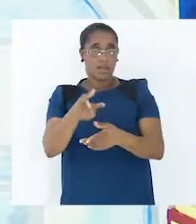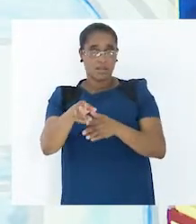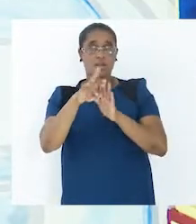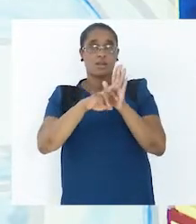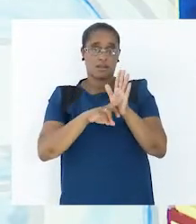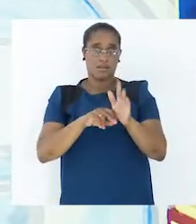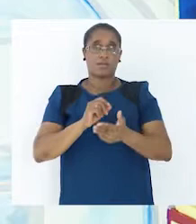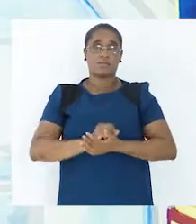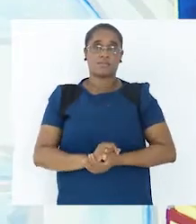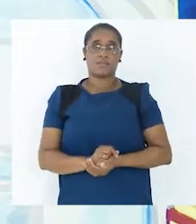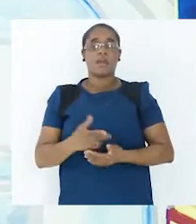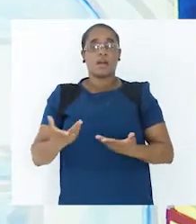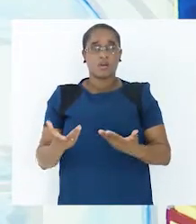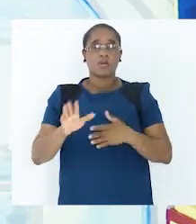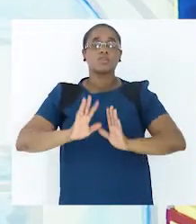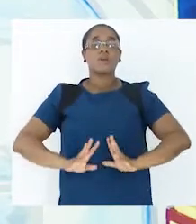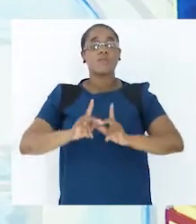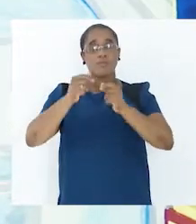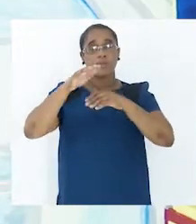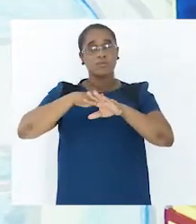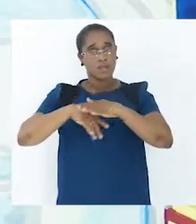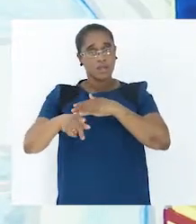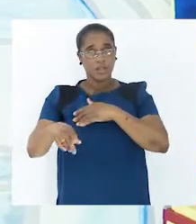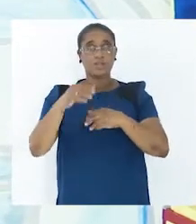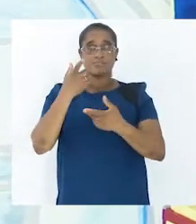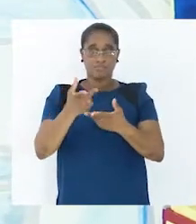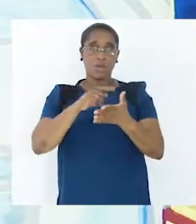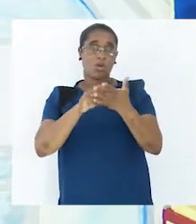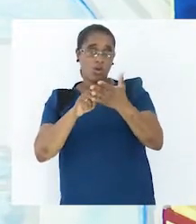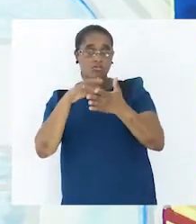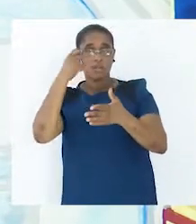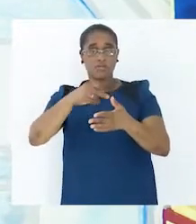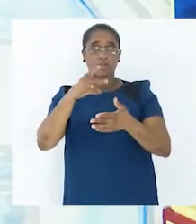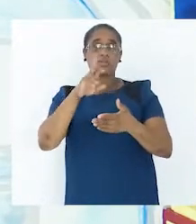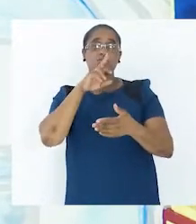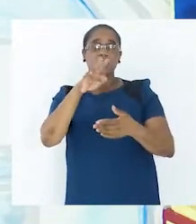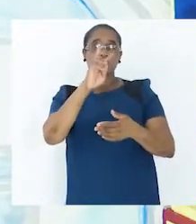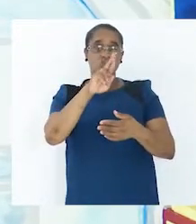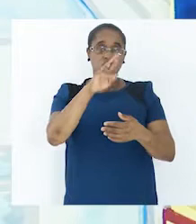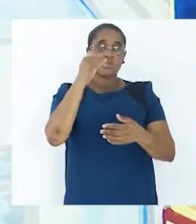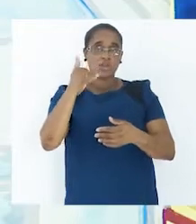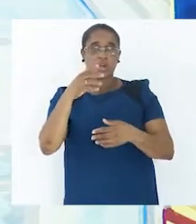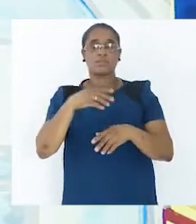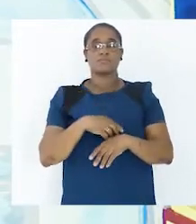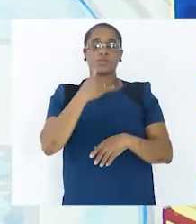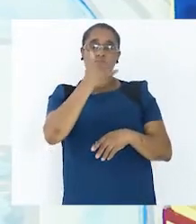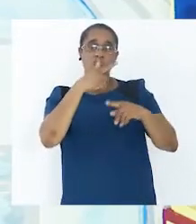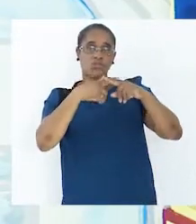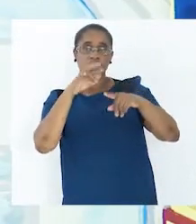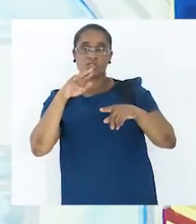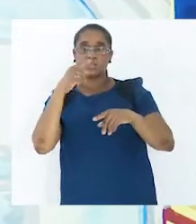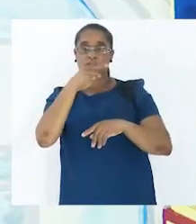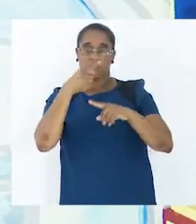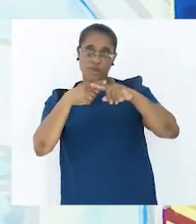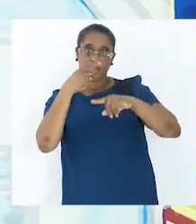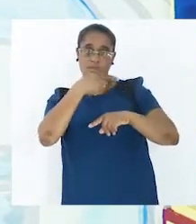regra. Desenvolvendo esta operação, ficamos com x². 2 vezes x vezes menos